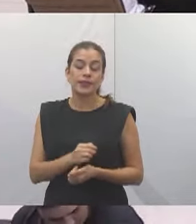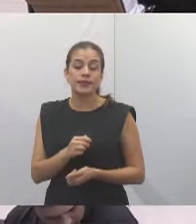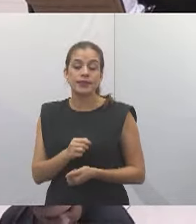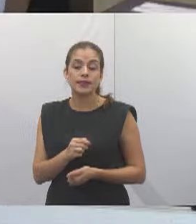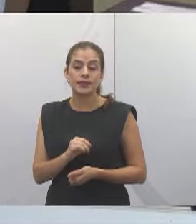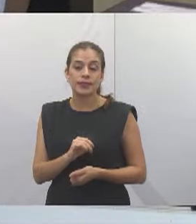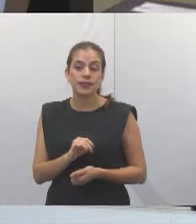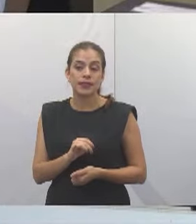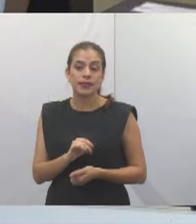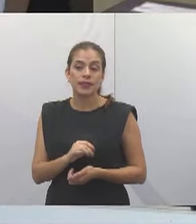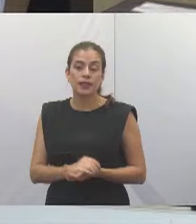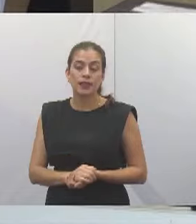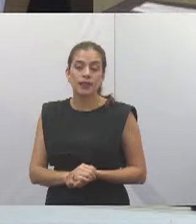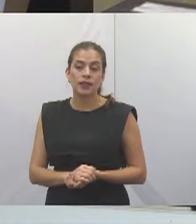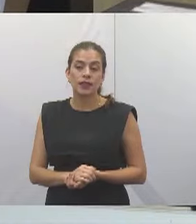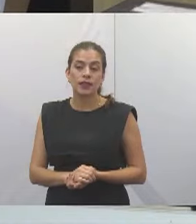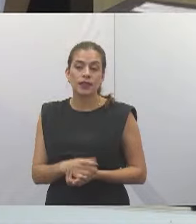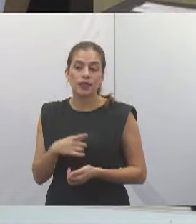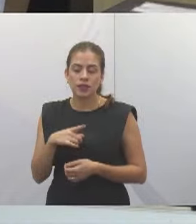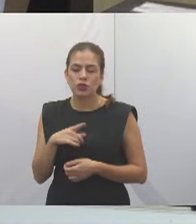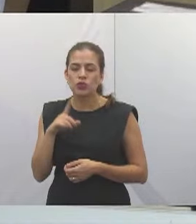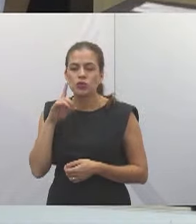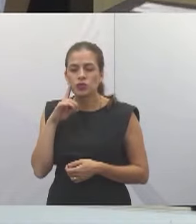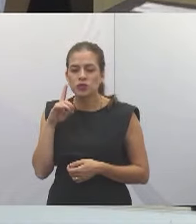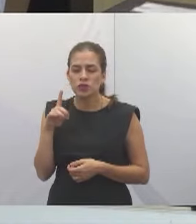A gente tem isso nos dias que a gente